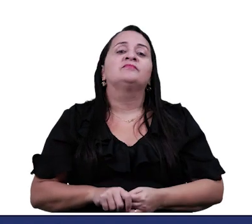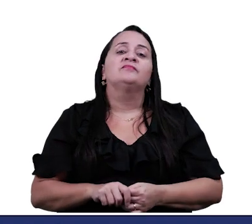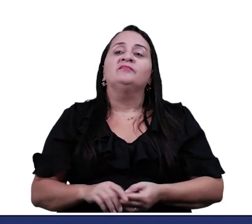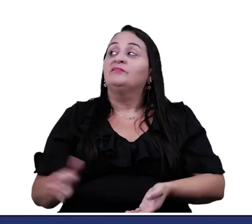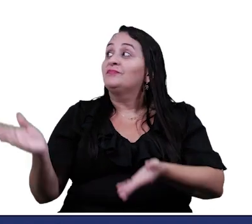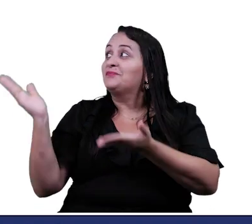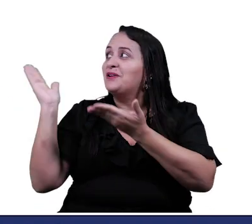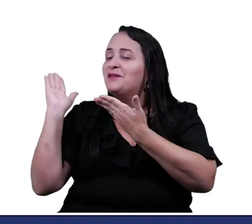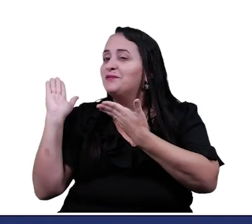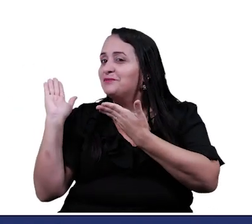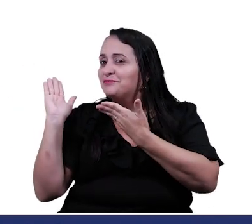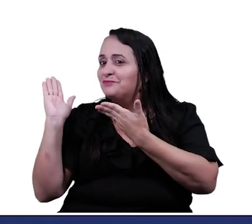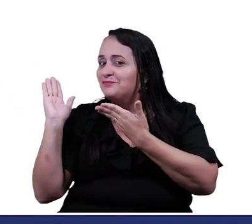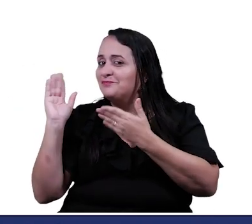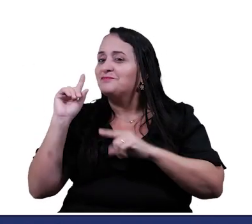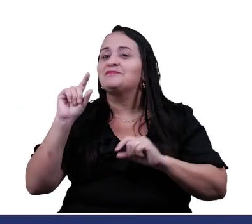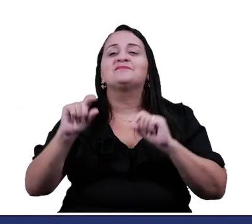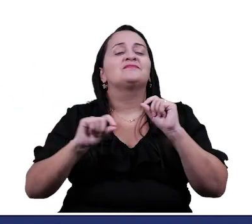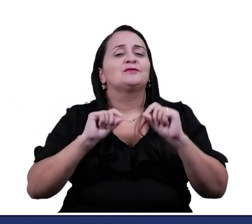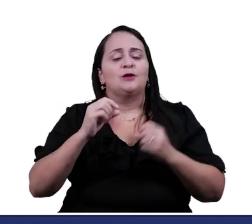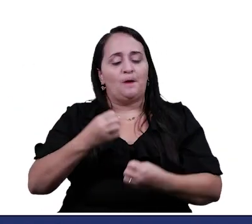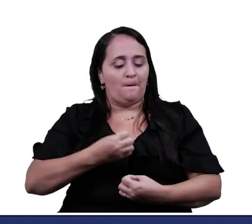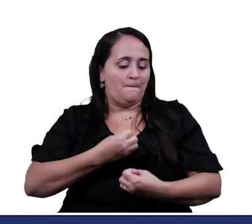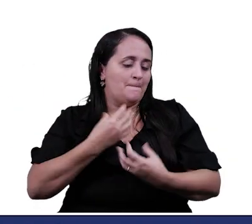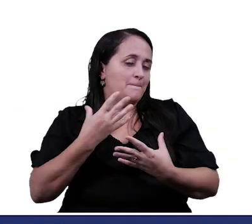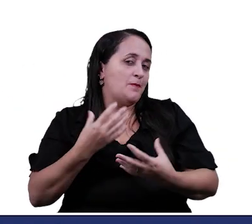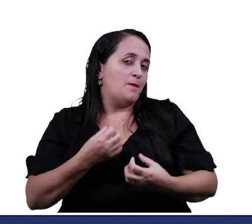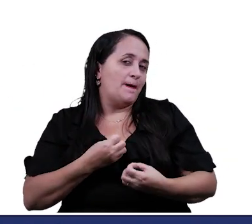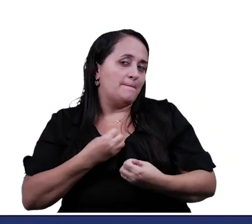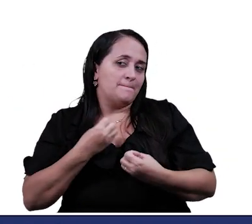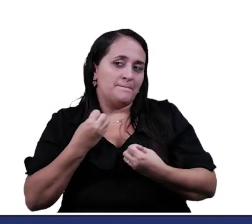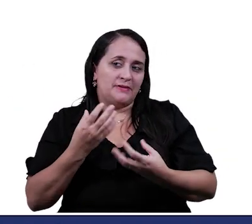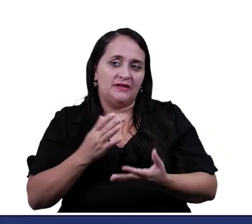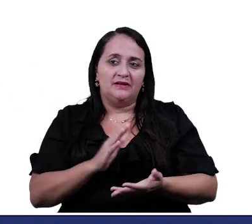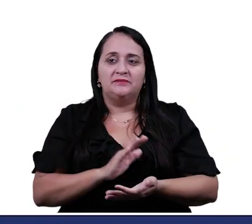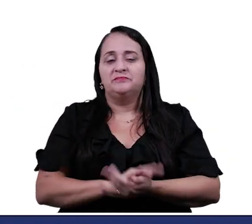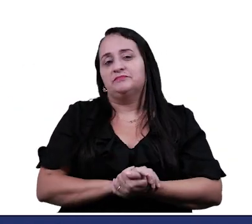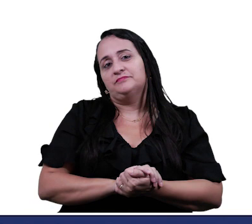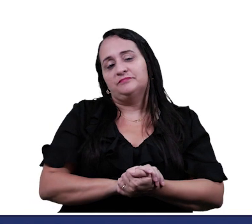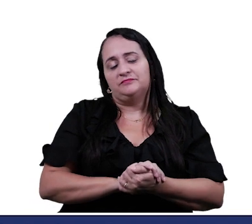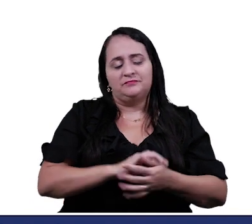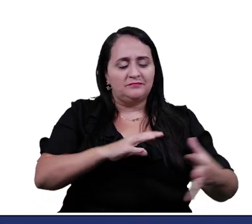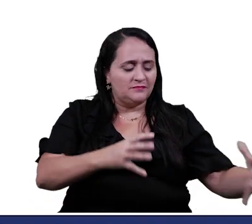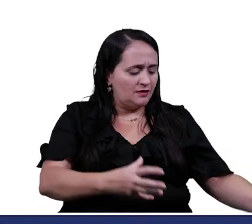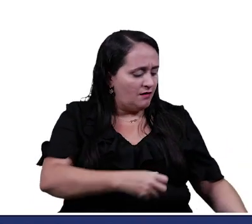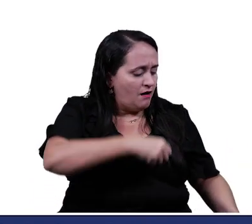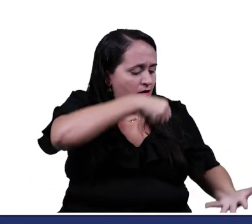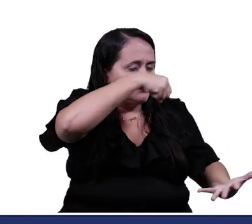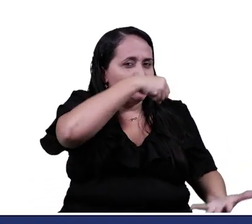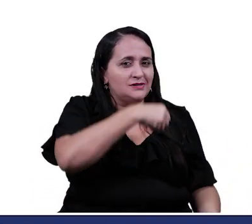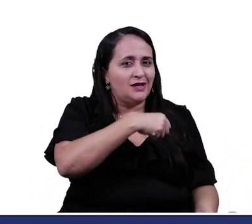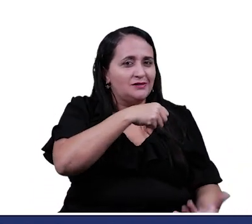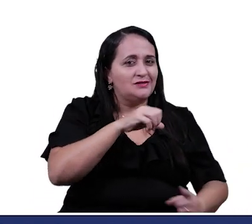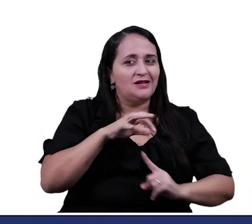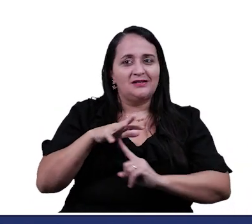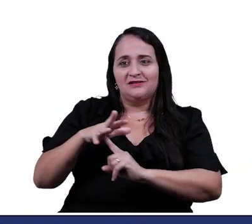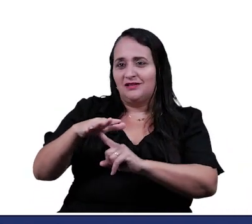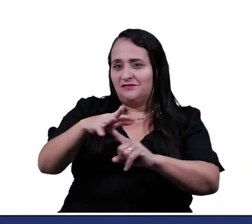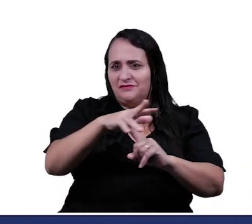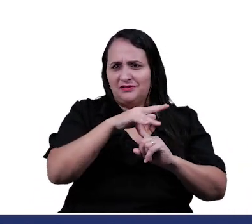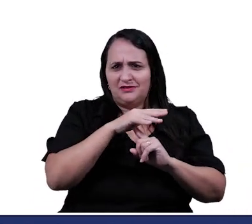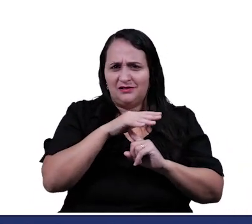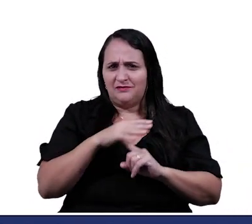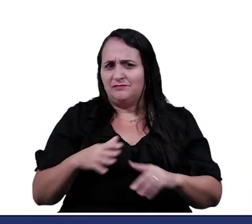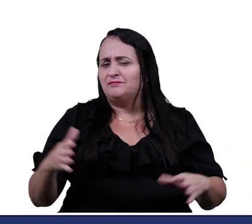em homenagem ao nosso passeio da feira um poeminha. A sexta da feira. Hoje